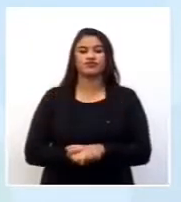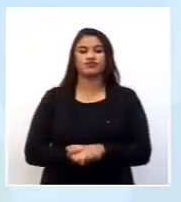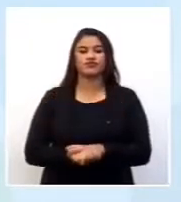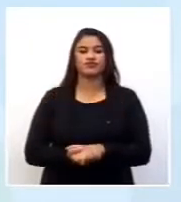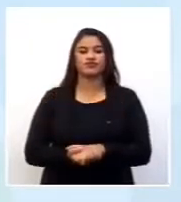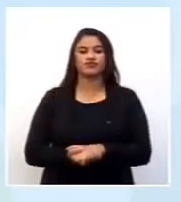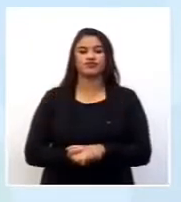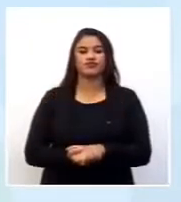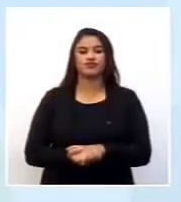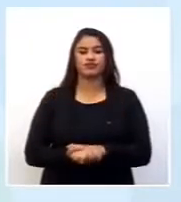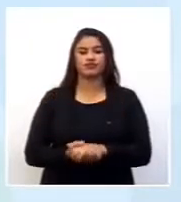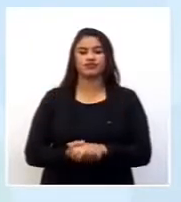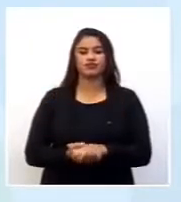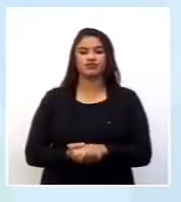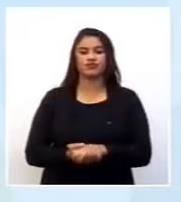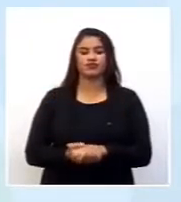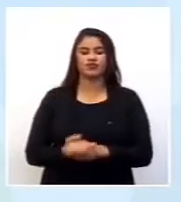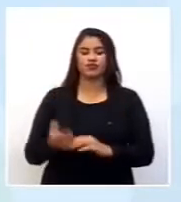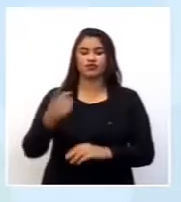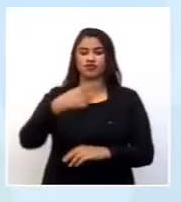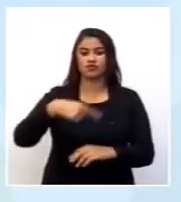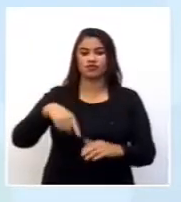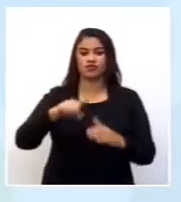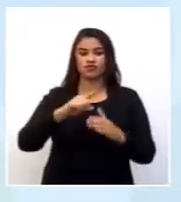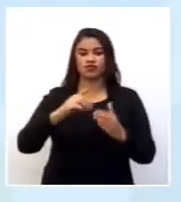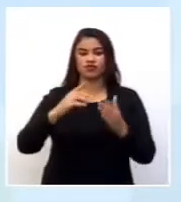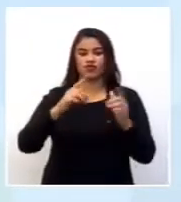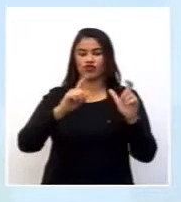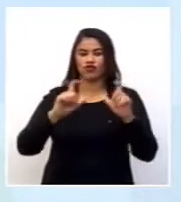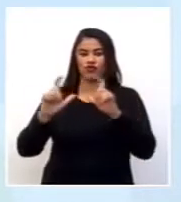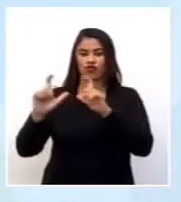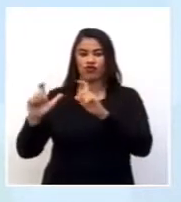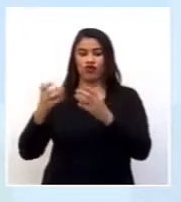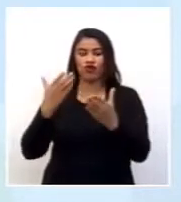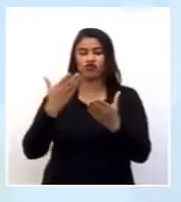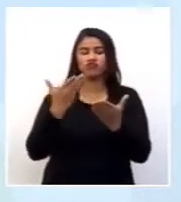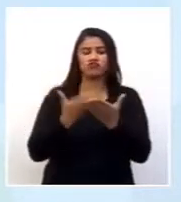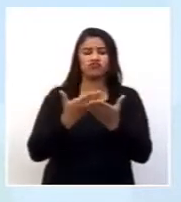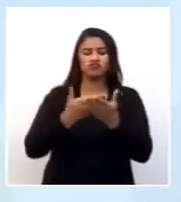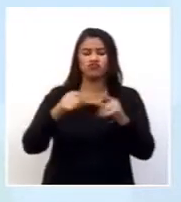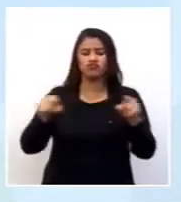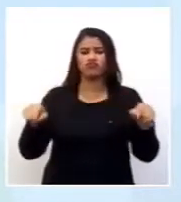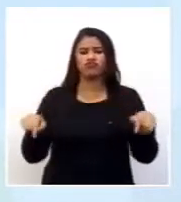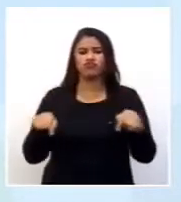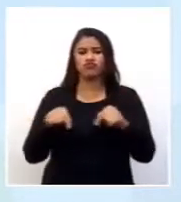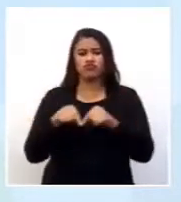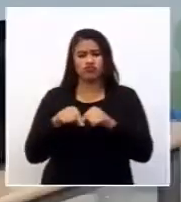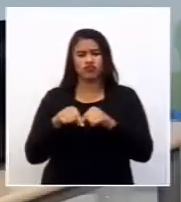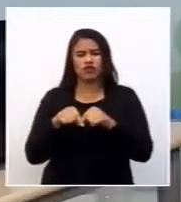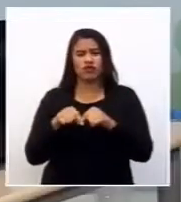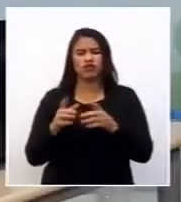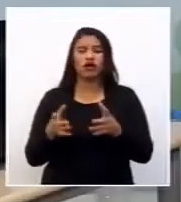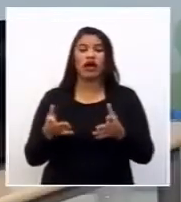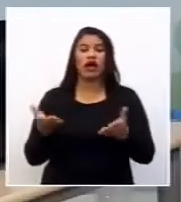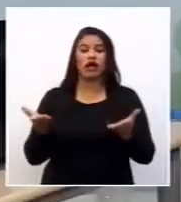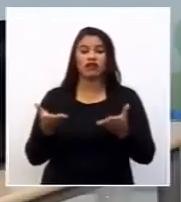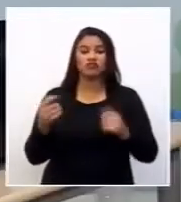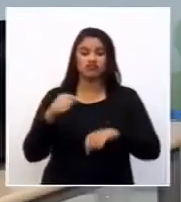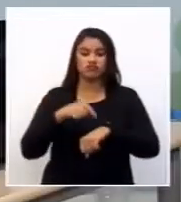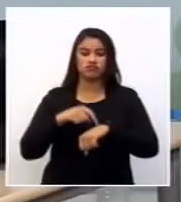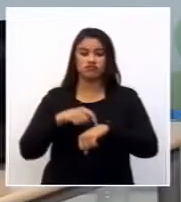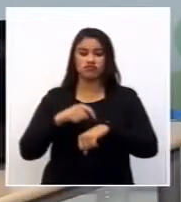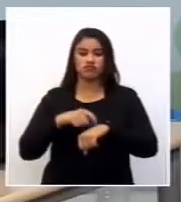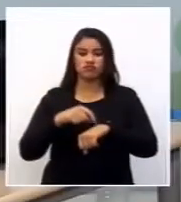os estudantes estão dispostos nos espaços de aprendizagem? Tá? Nós deixaremos alguns minutinhos que os professores façam